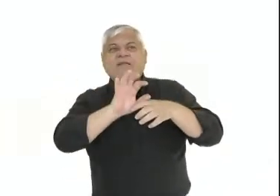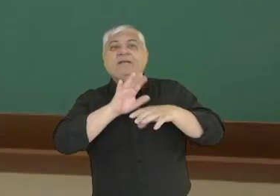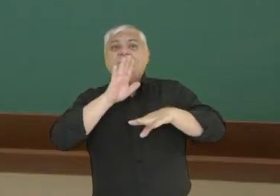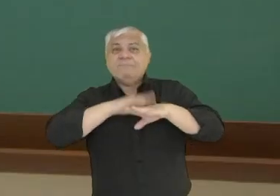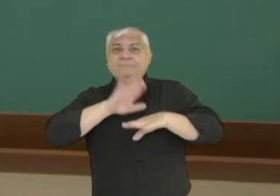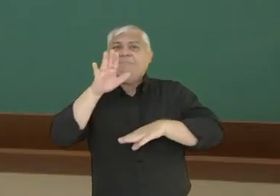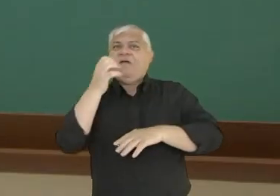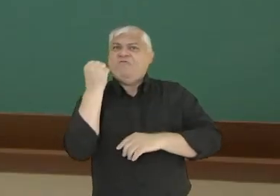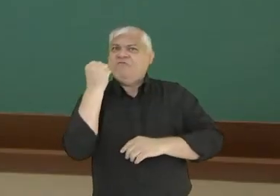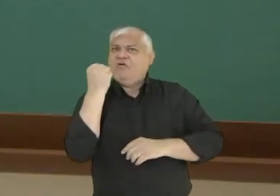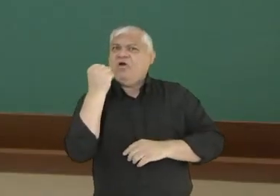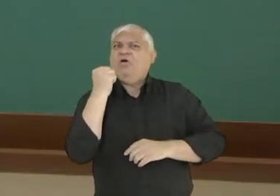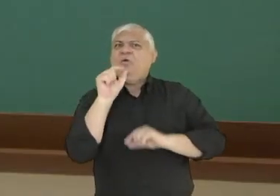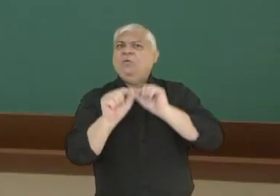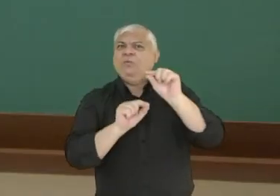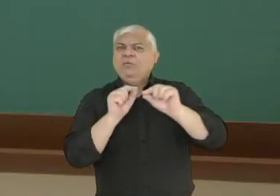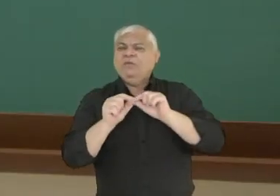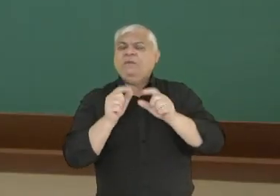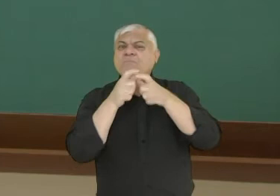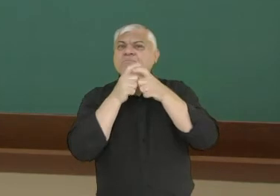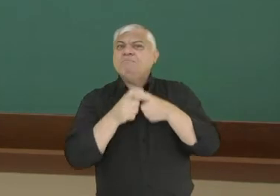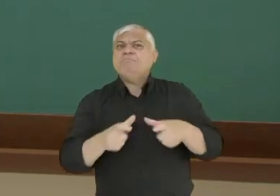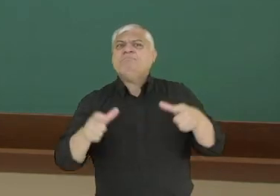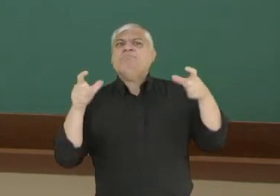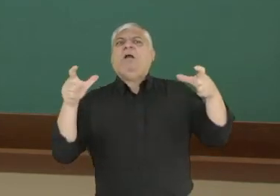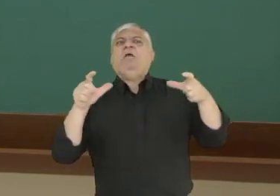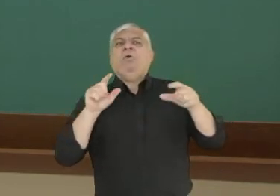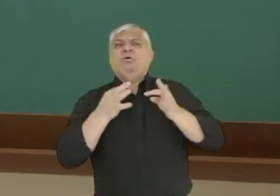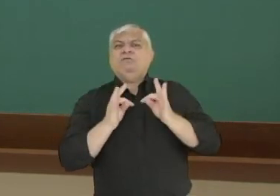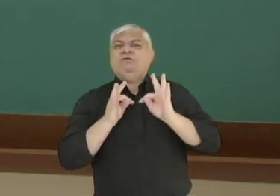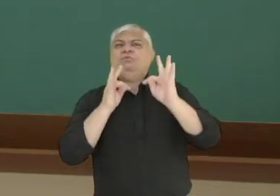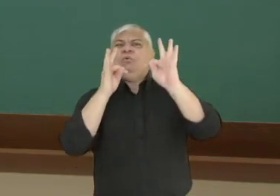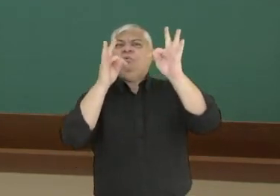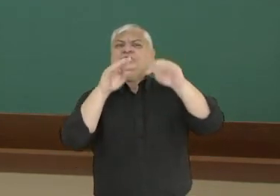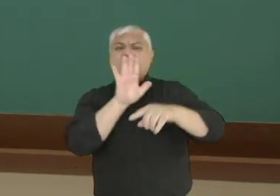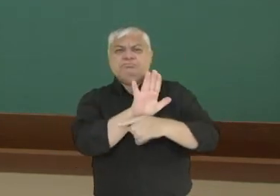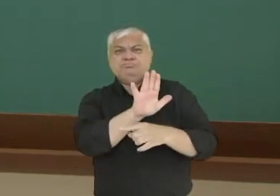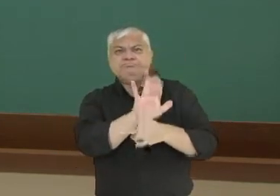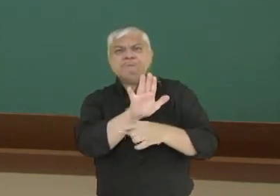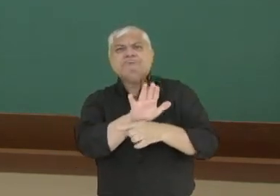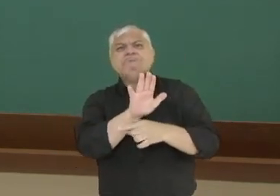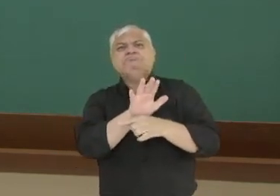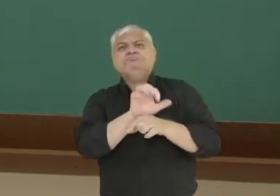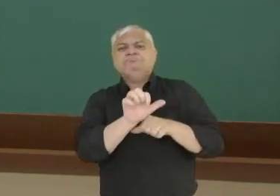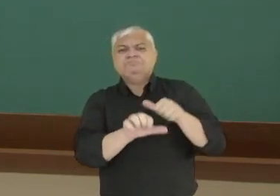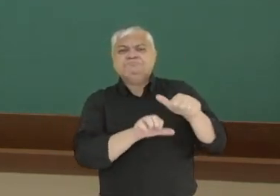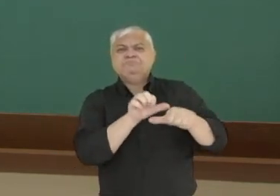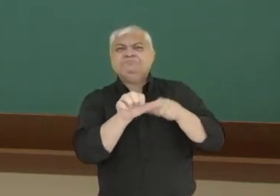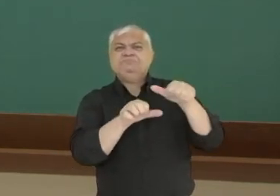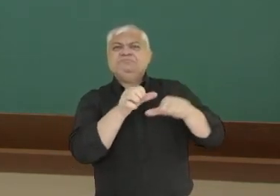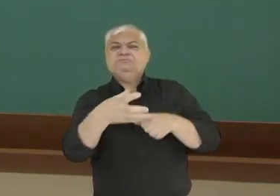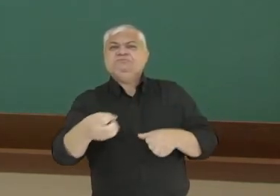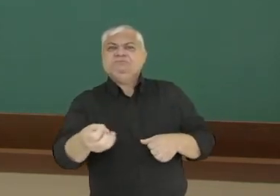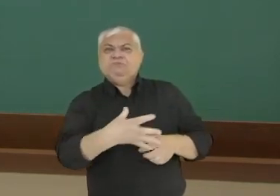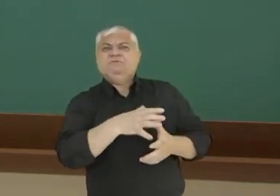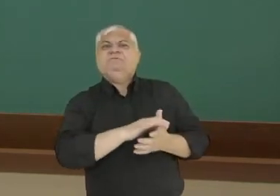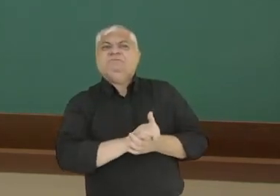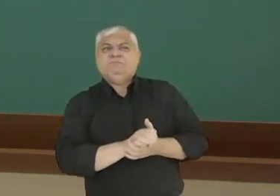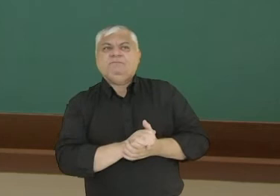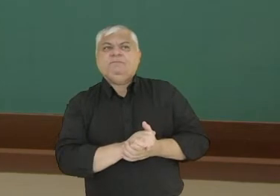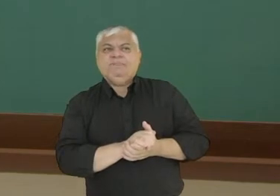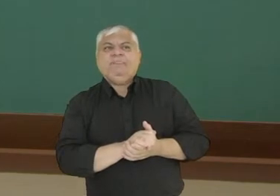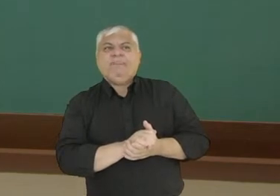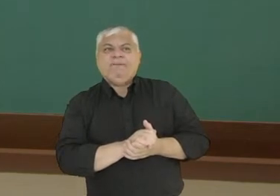grau mais forte ou seja o maior emprego de tecnologia ali de modernização da atividade agropecuária